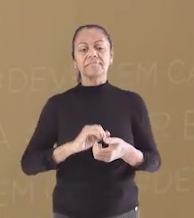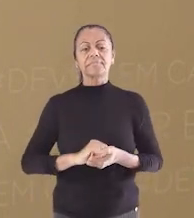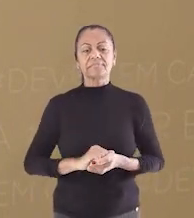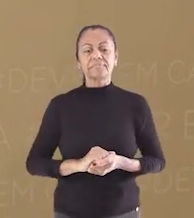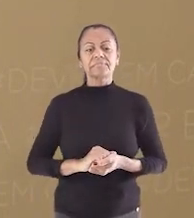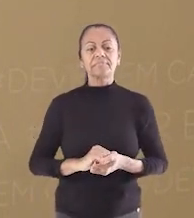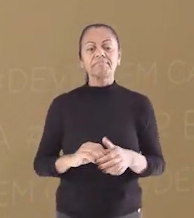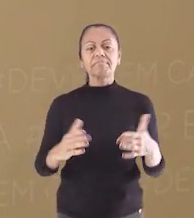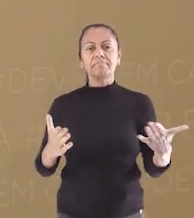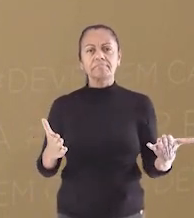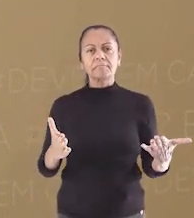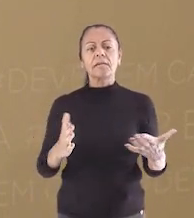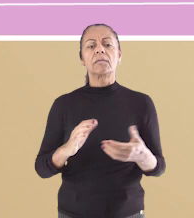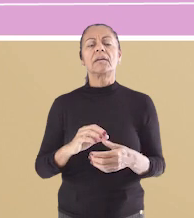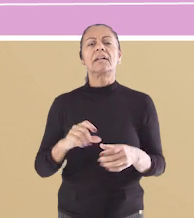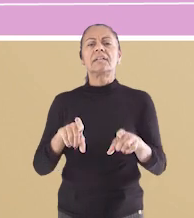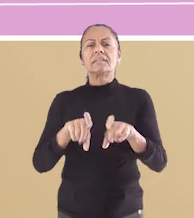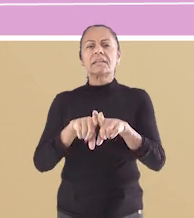uns aos outros.